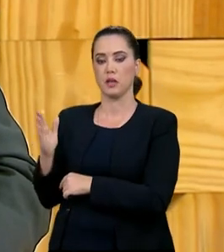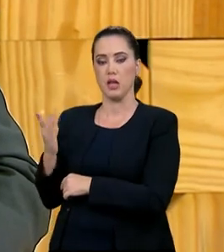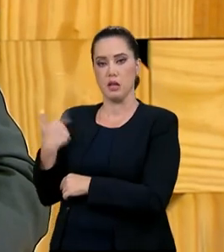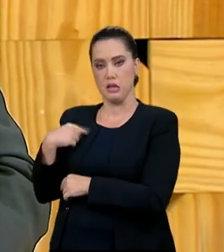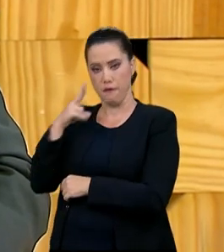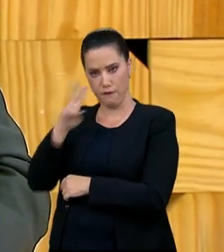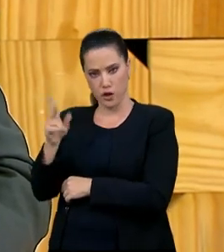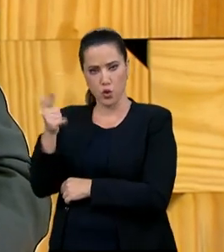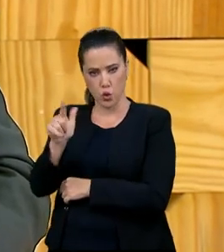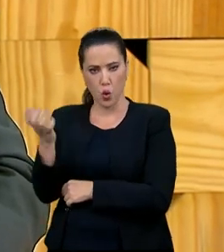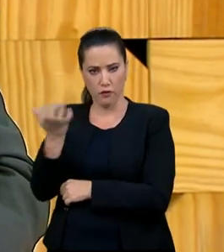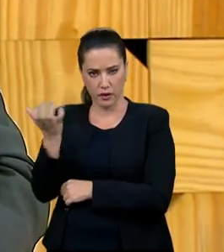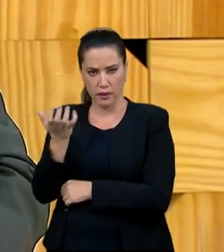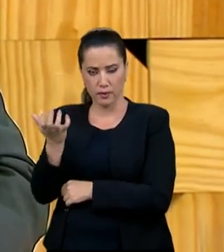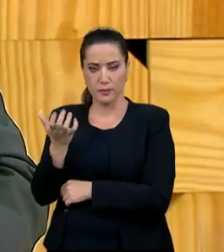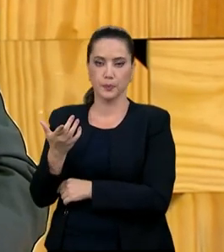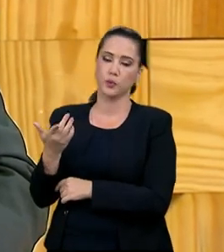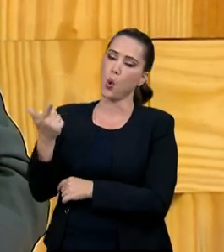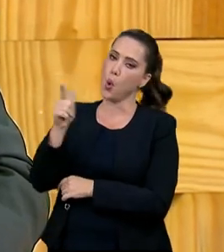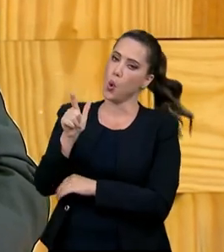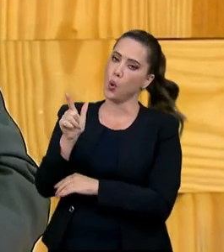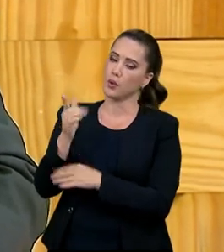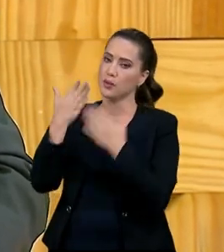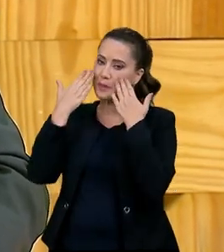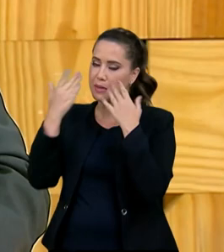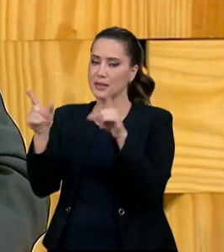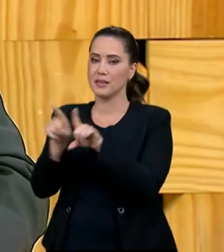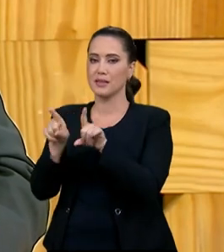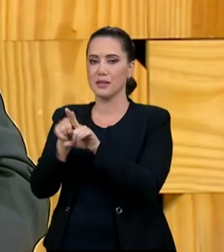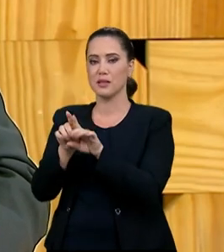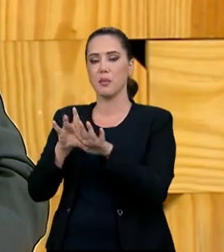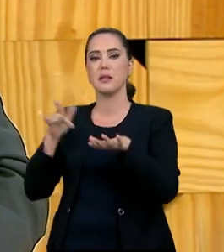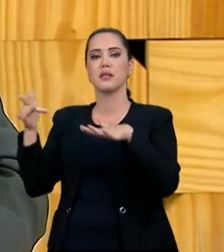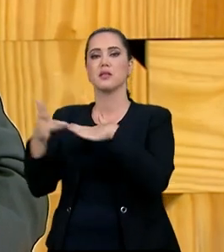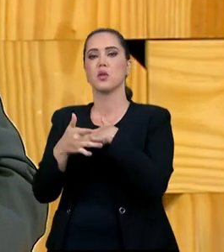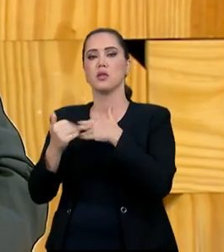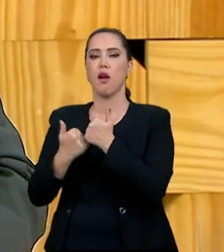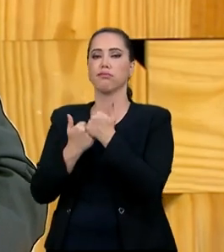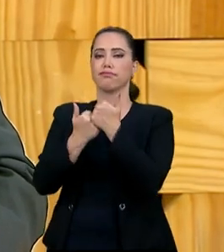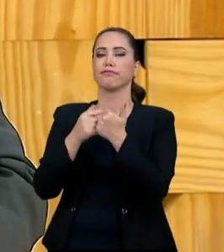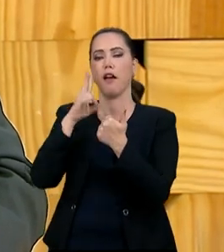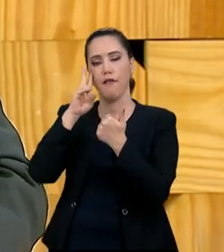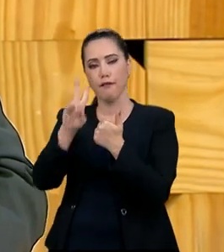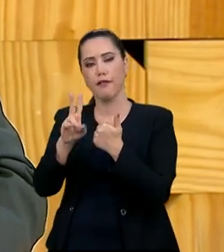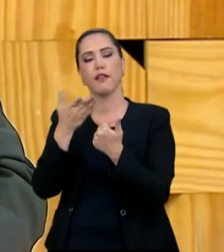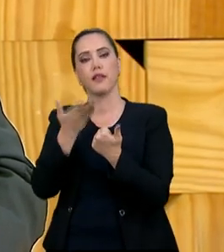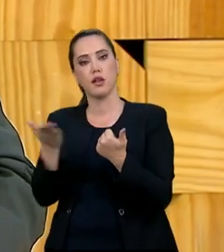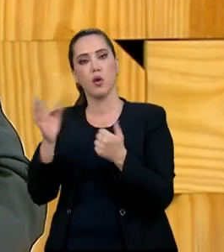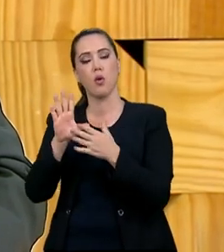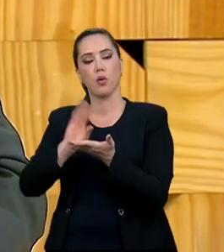Se você quiser rever esta ou outras entrevistas, siga as nossas redes sociais ou baixe o TV